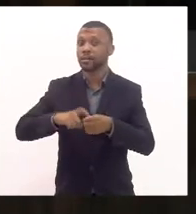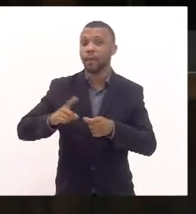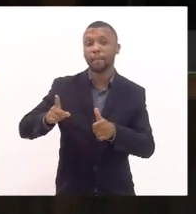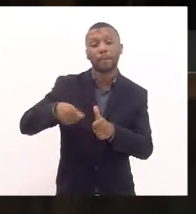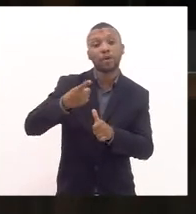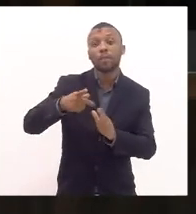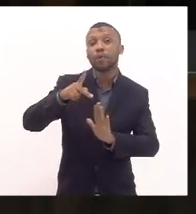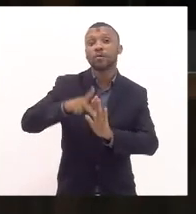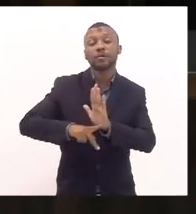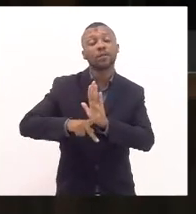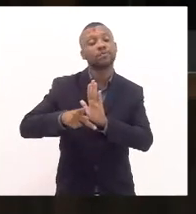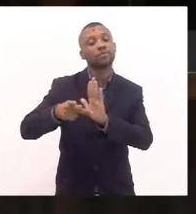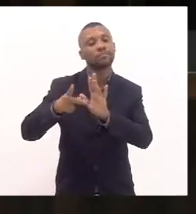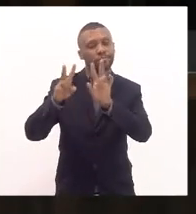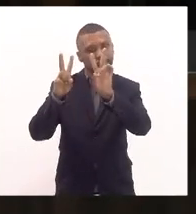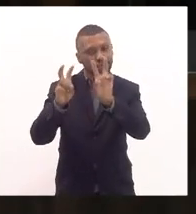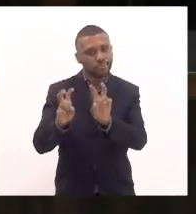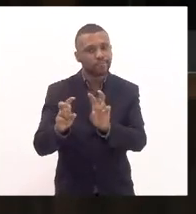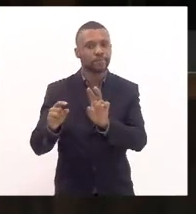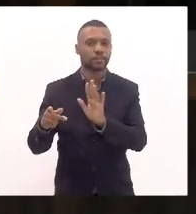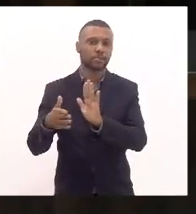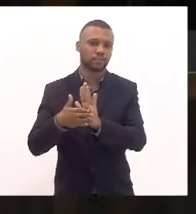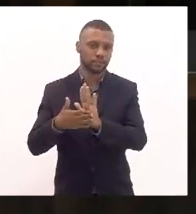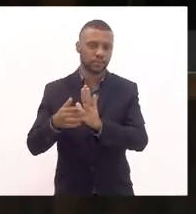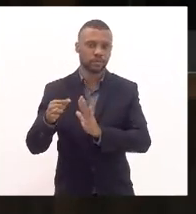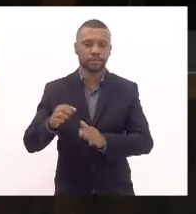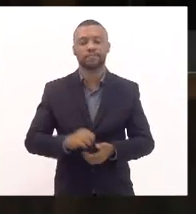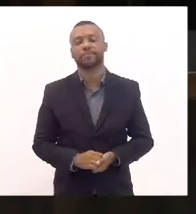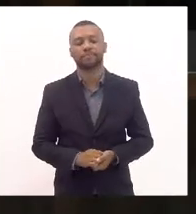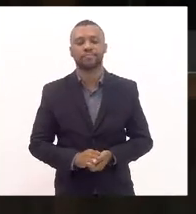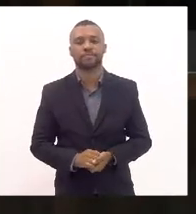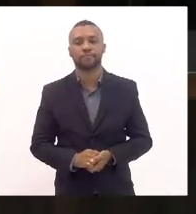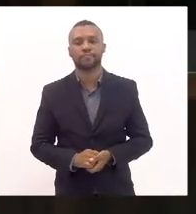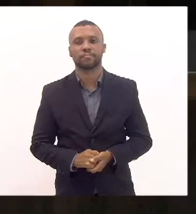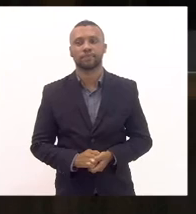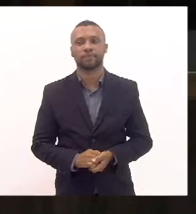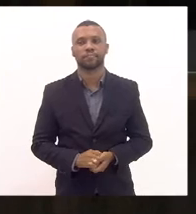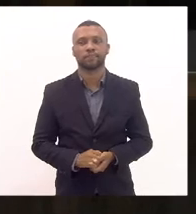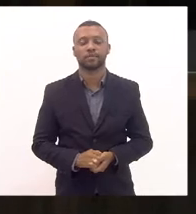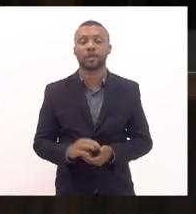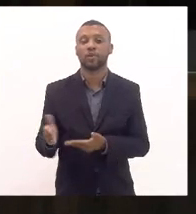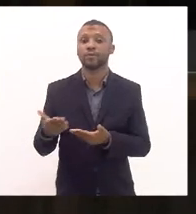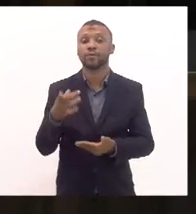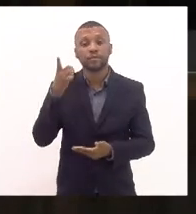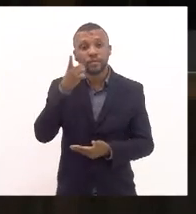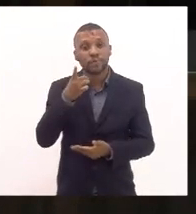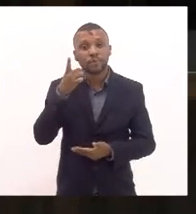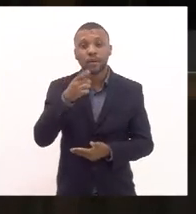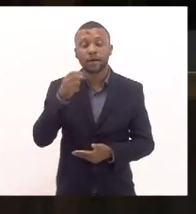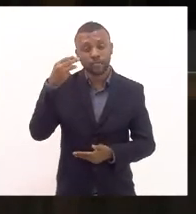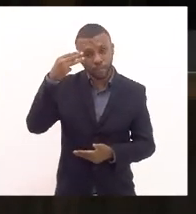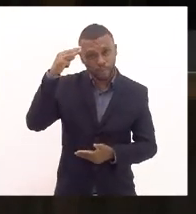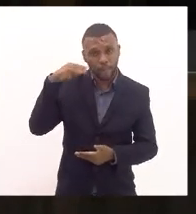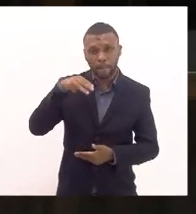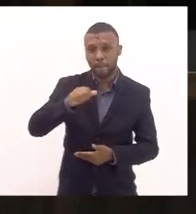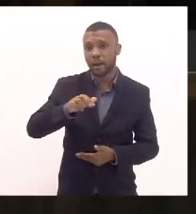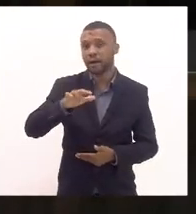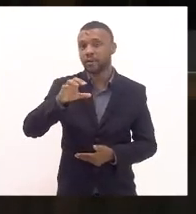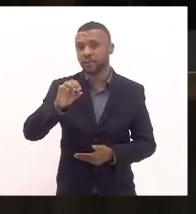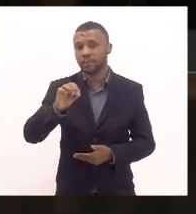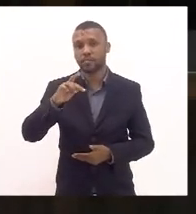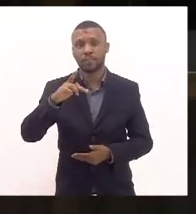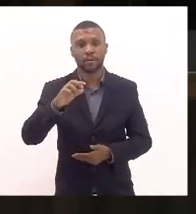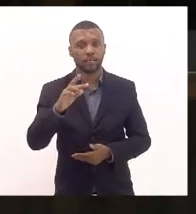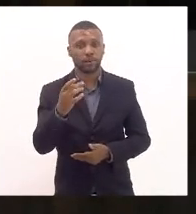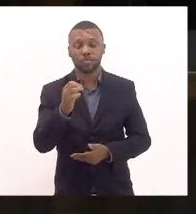primeiro projeto da pauta G1 eu convido Deputado Márcio Pacheco para